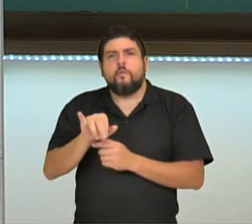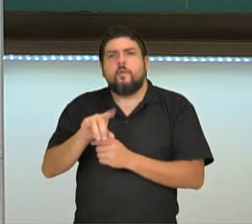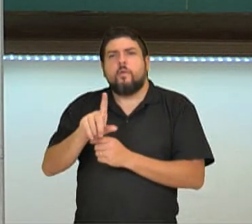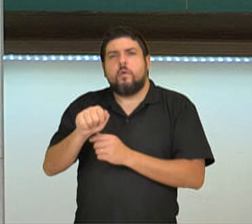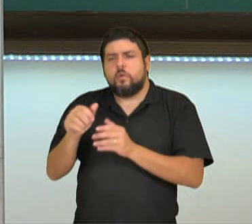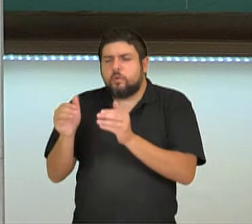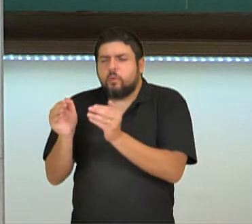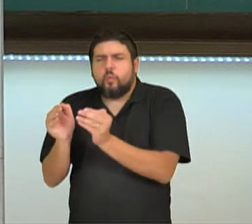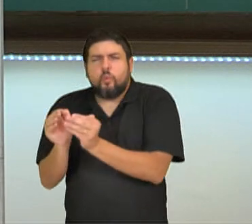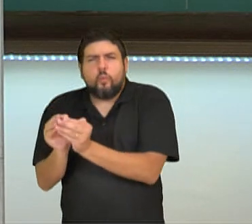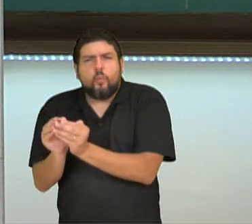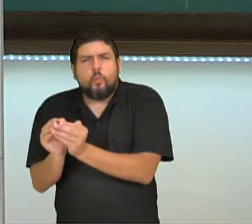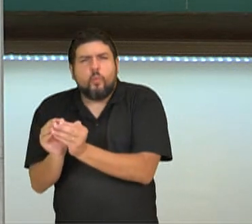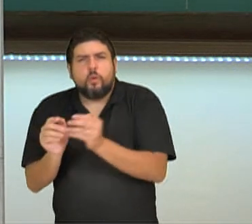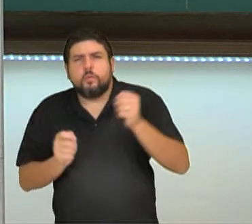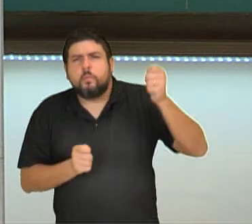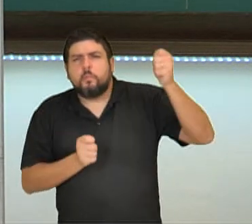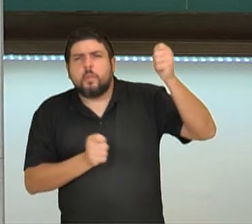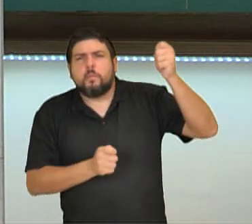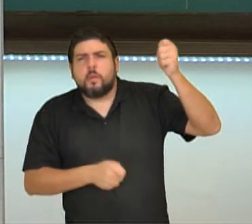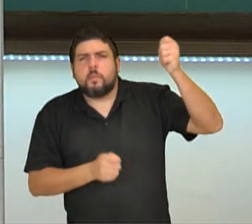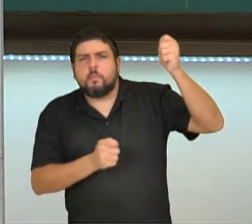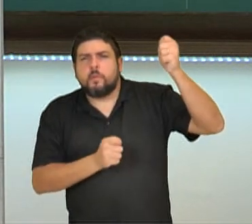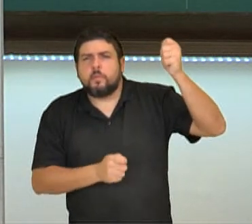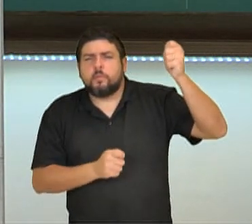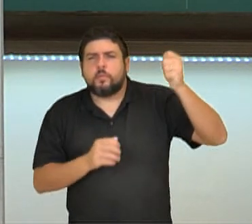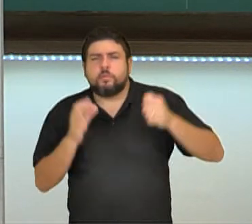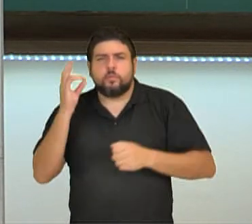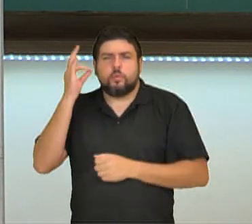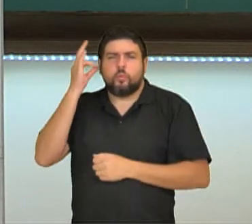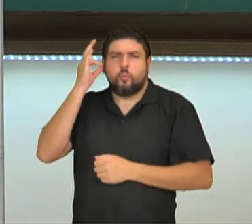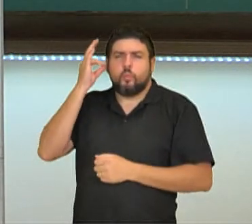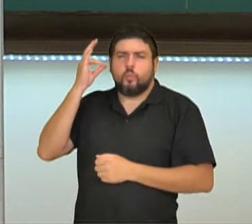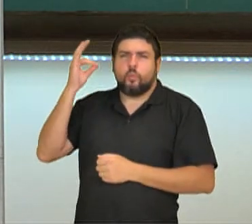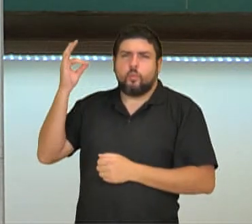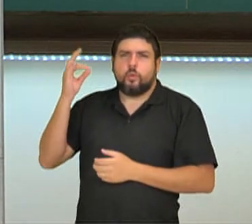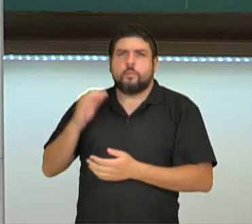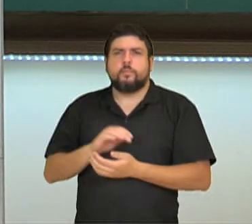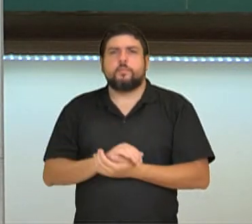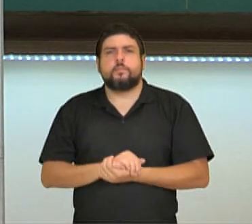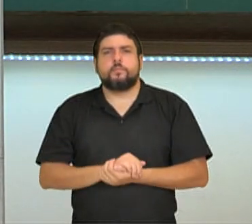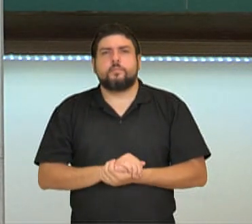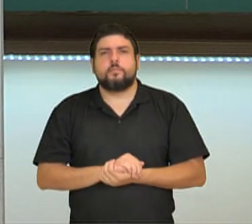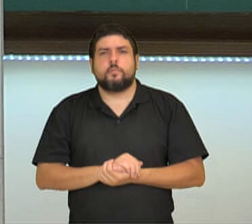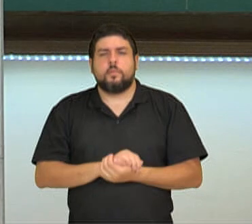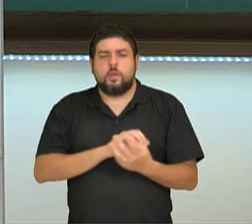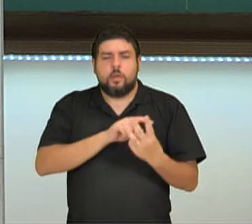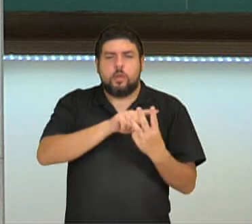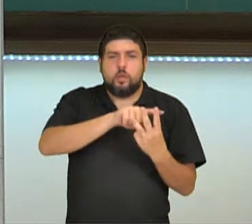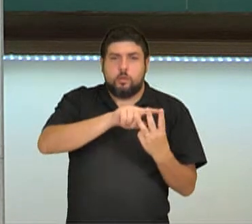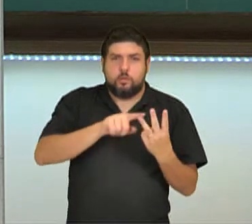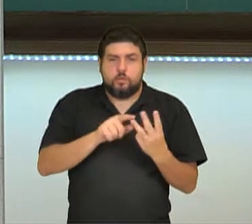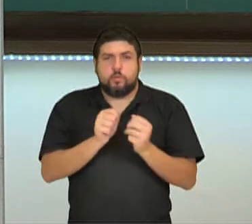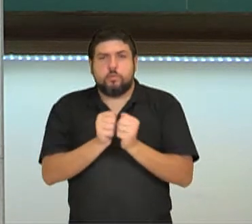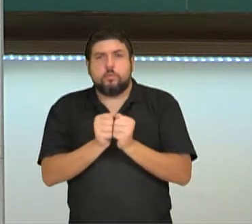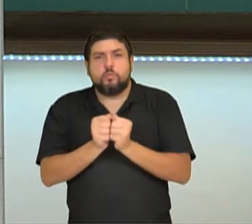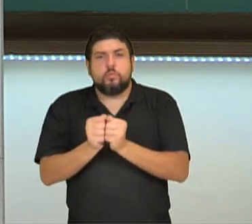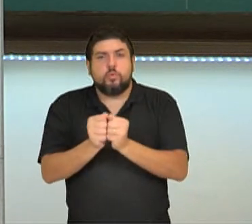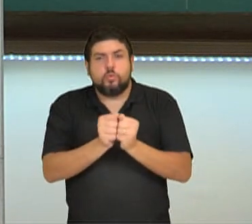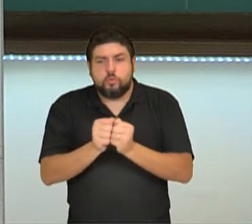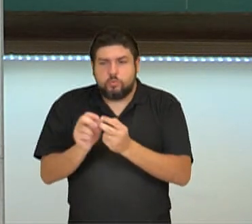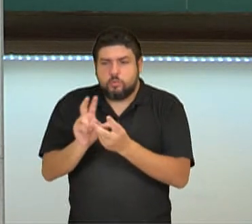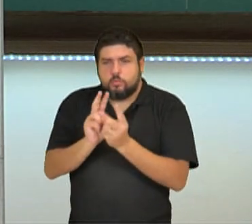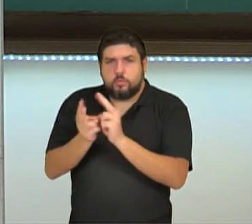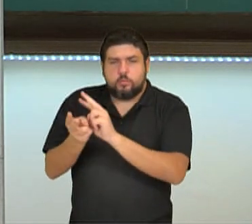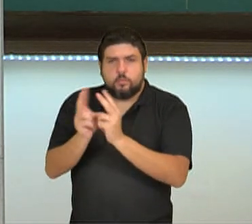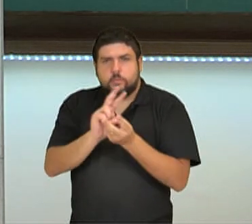uma cabaça bem pequenininha para que ele tenha aquele som mais agudo. Os 3 trabalham em conjunto na roda,